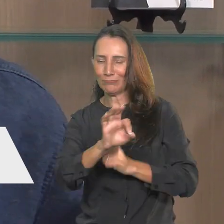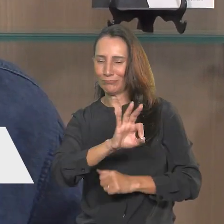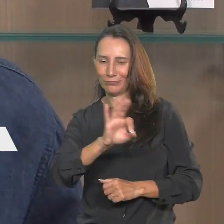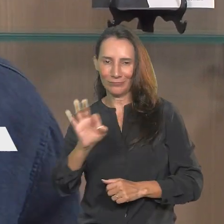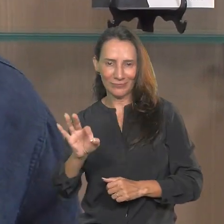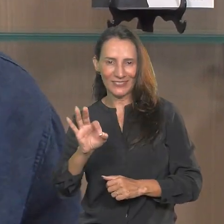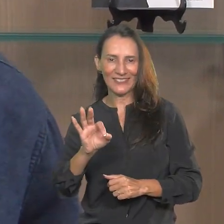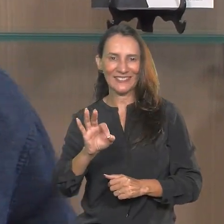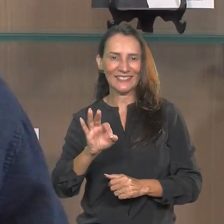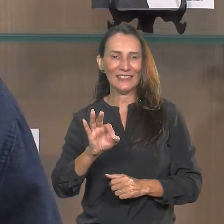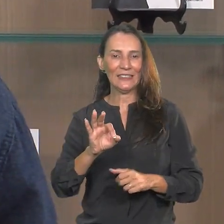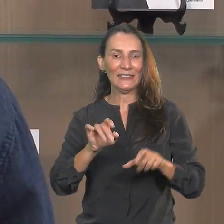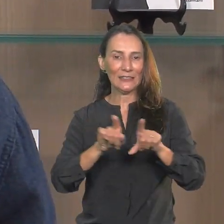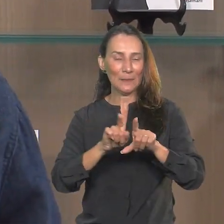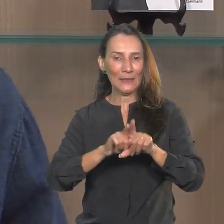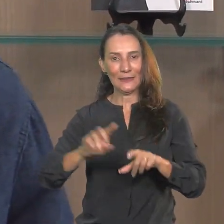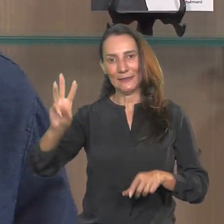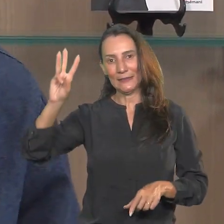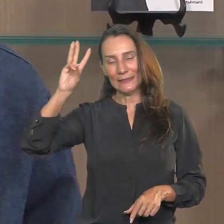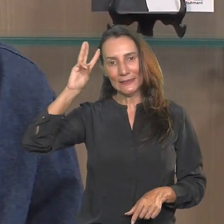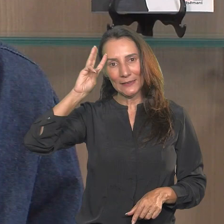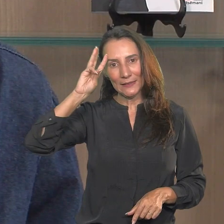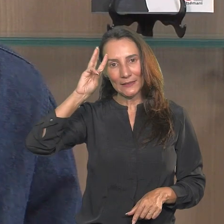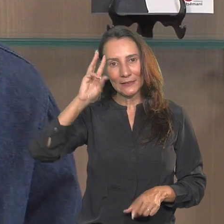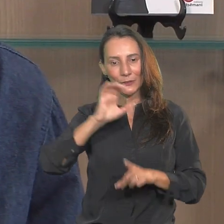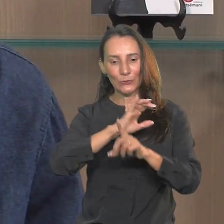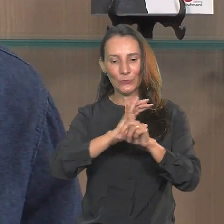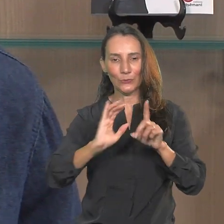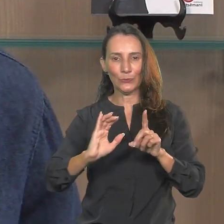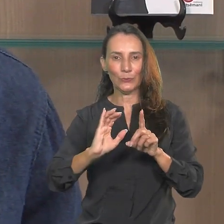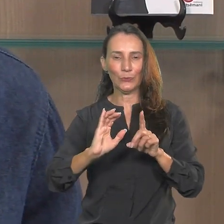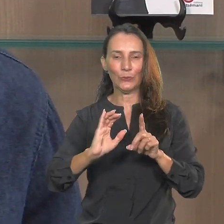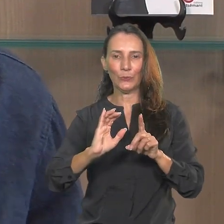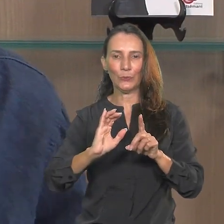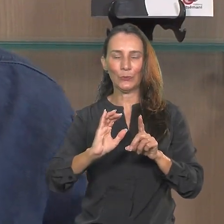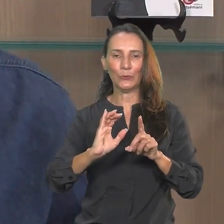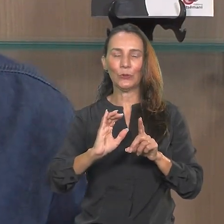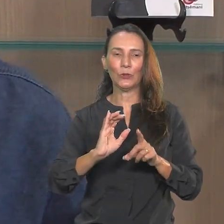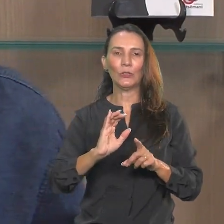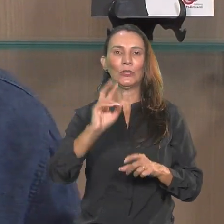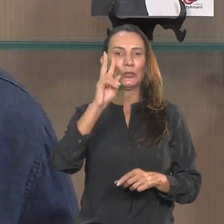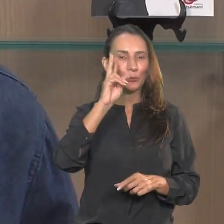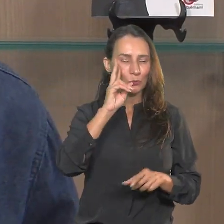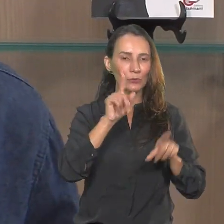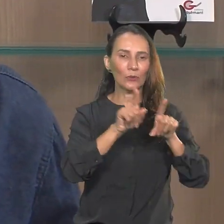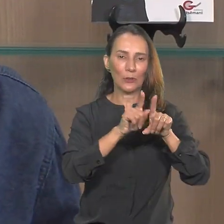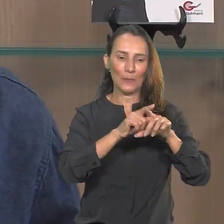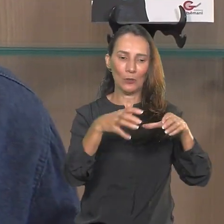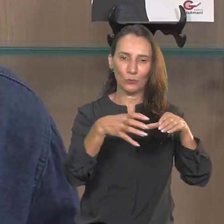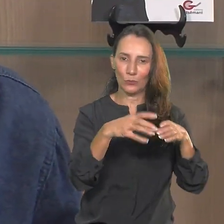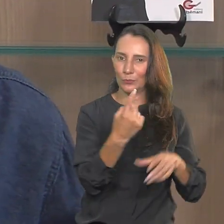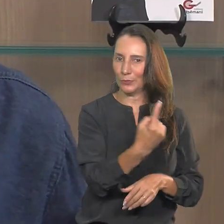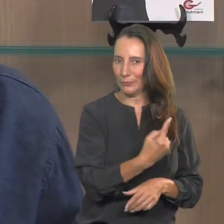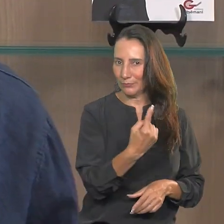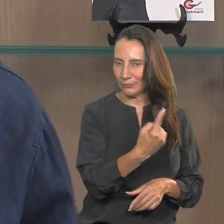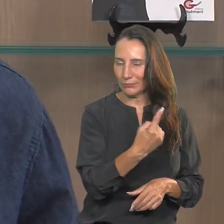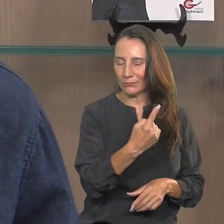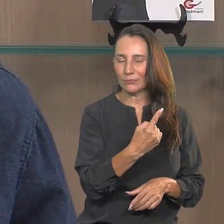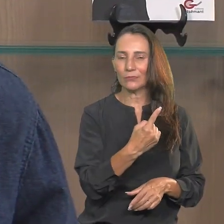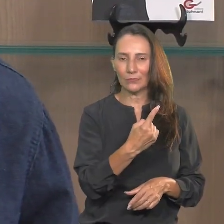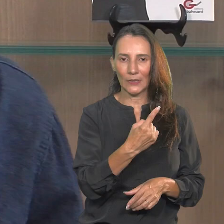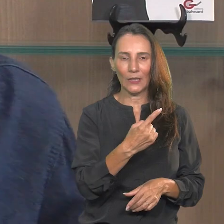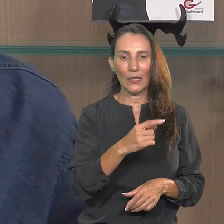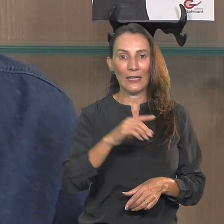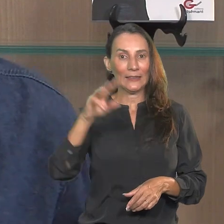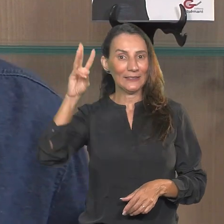mil. Temos na terça-feira o culto da Vitória. Aliás, na segunda ainda tem o Solitude com a Regislaine e Eliseu.